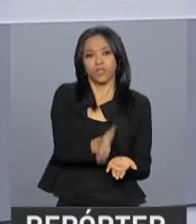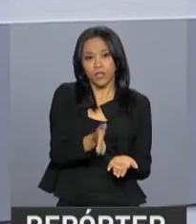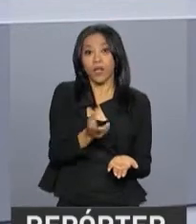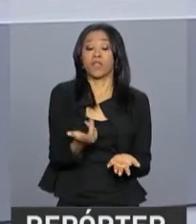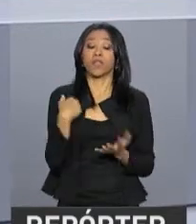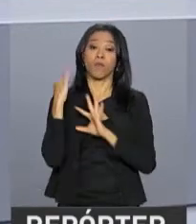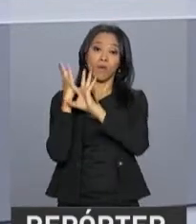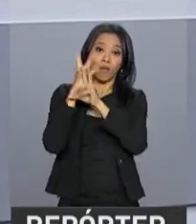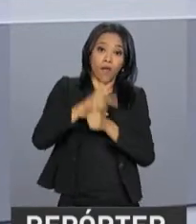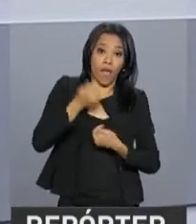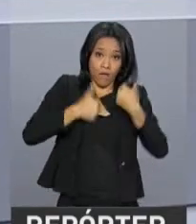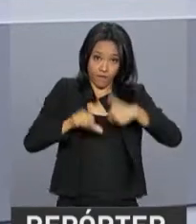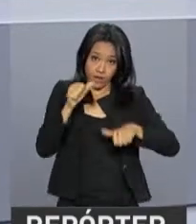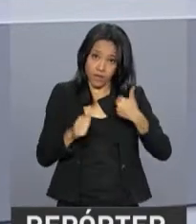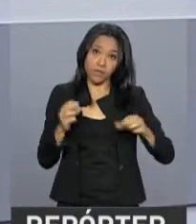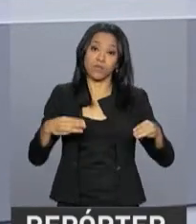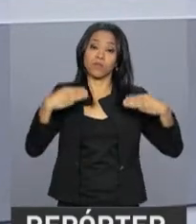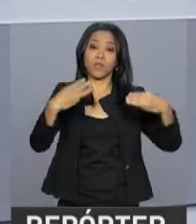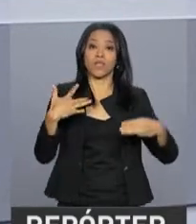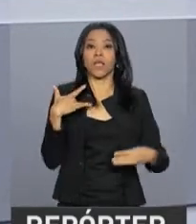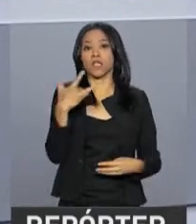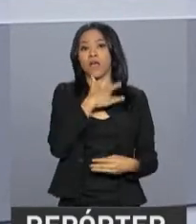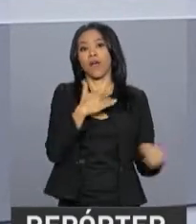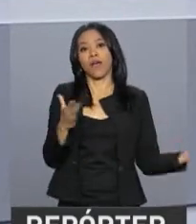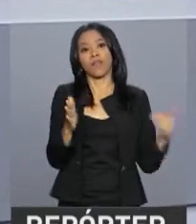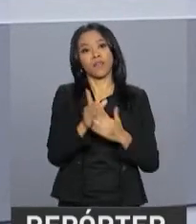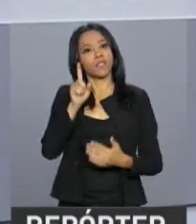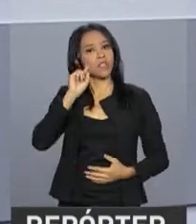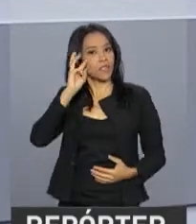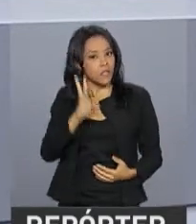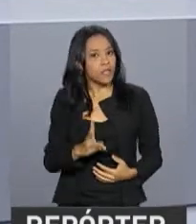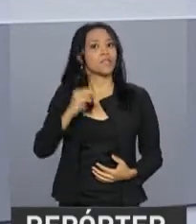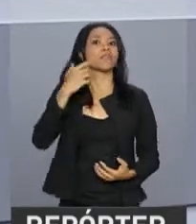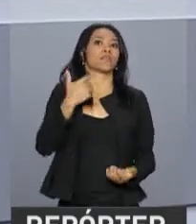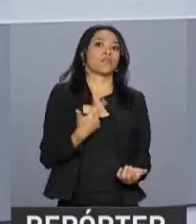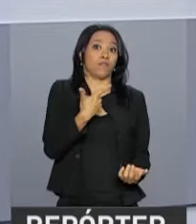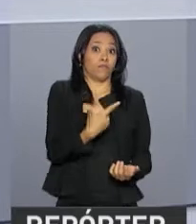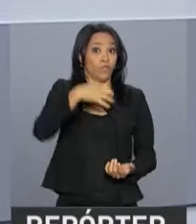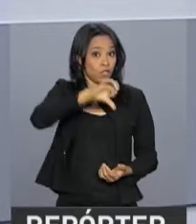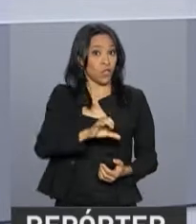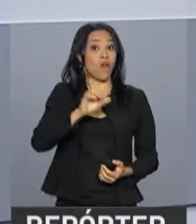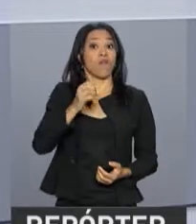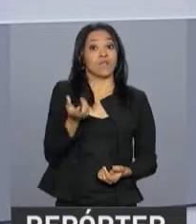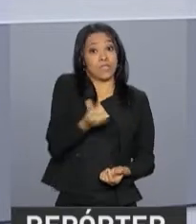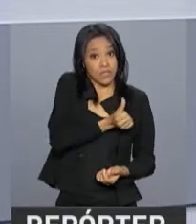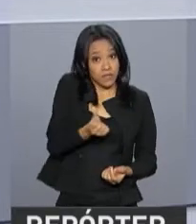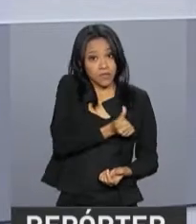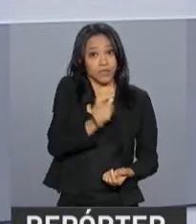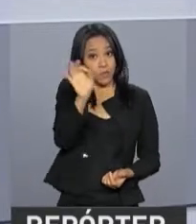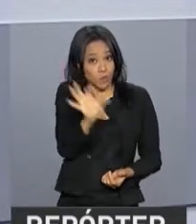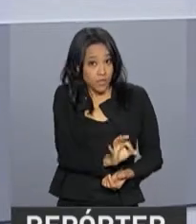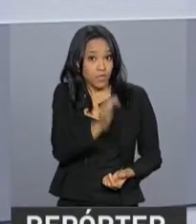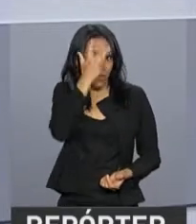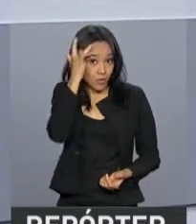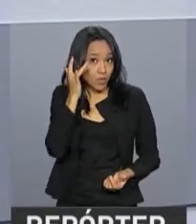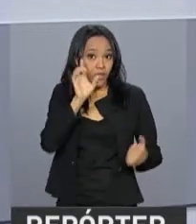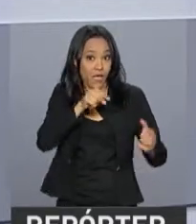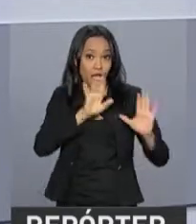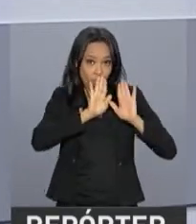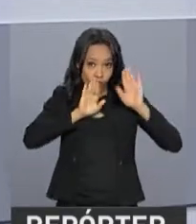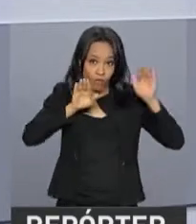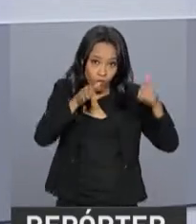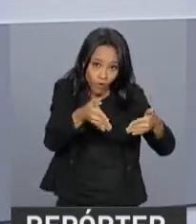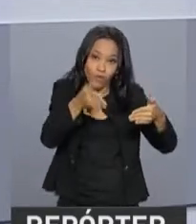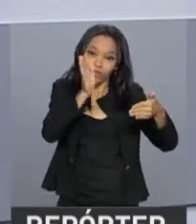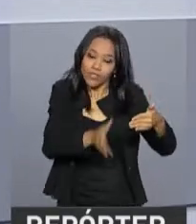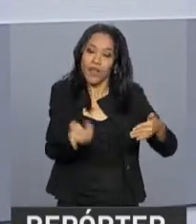da saúde até esta terça feira dia 29 66% das pessoas que fazem parte do público alvo já haviam